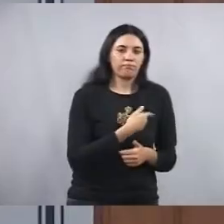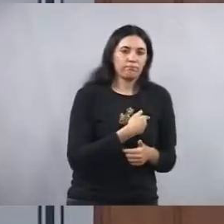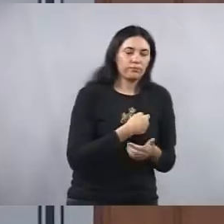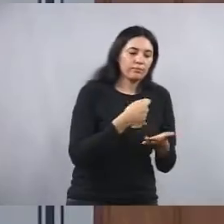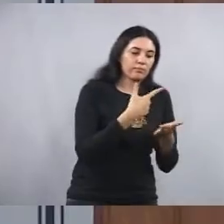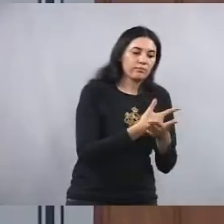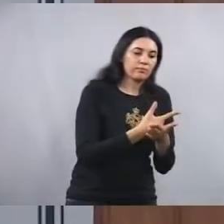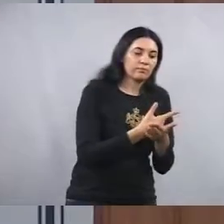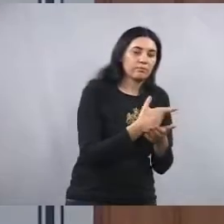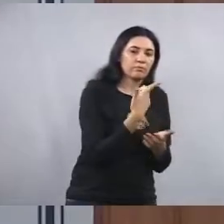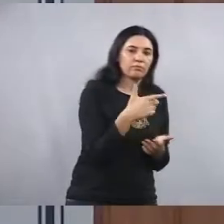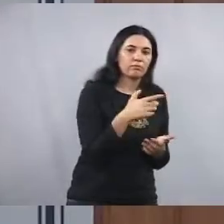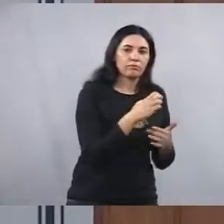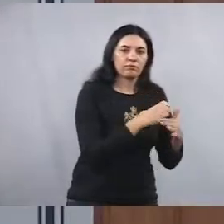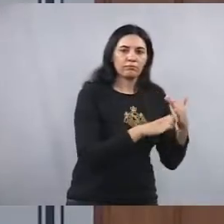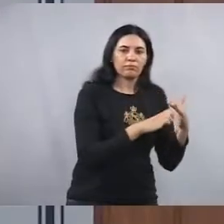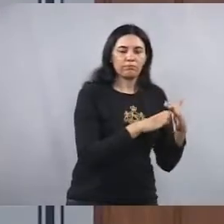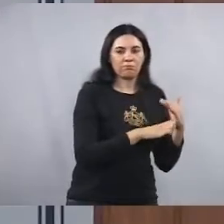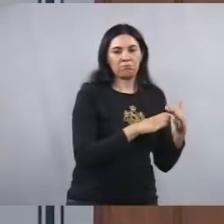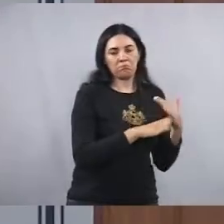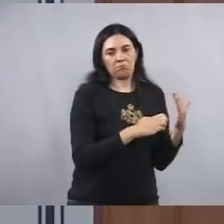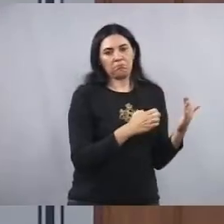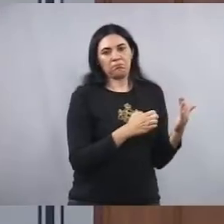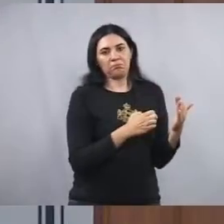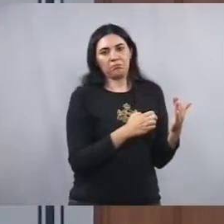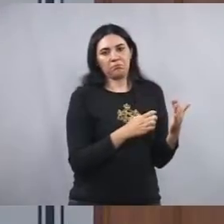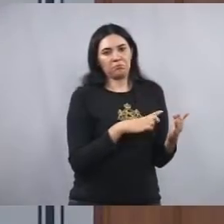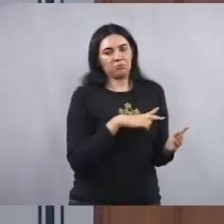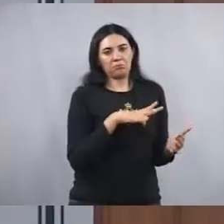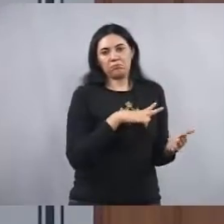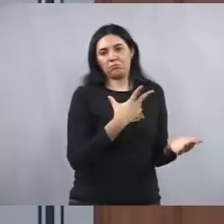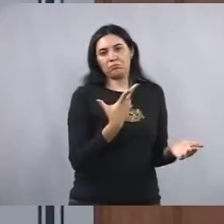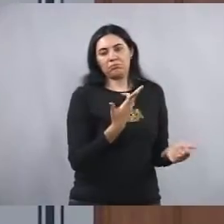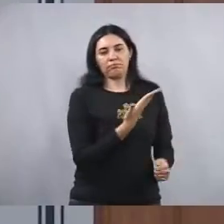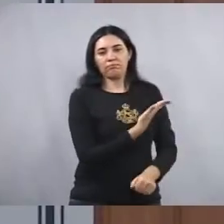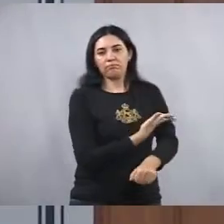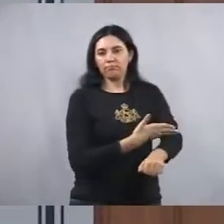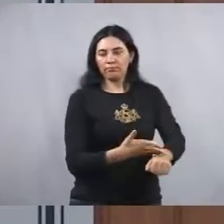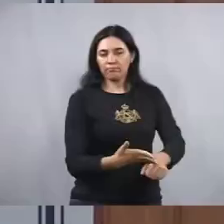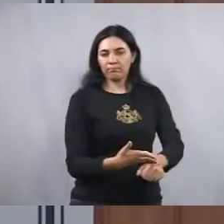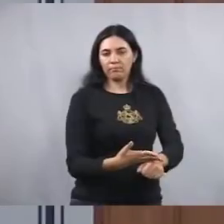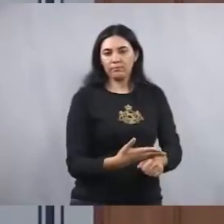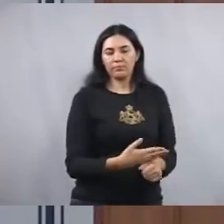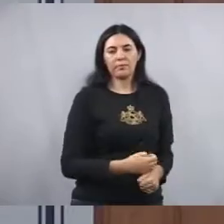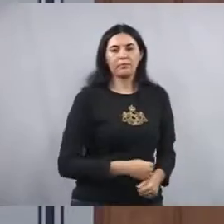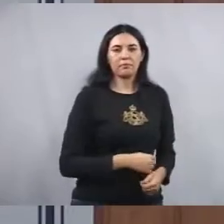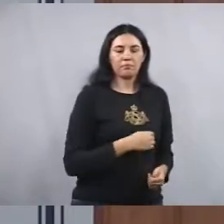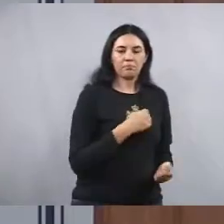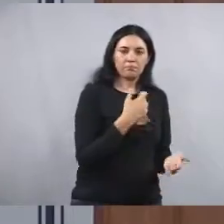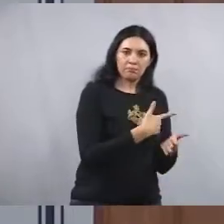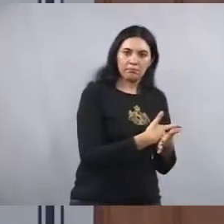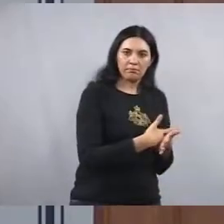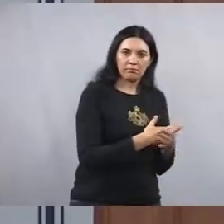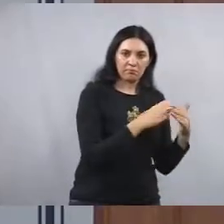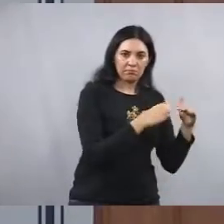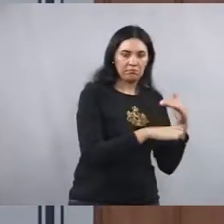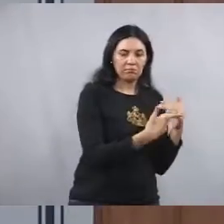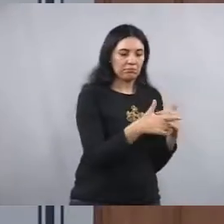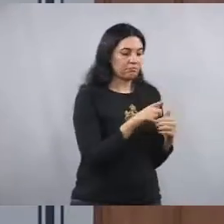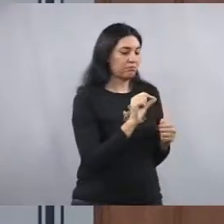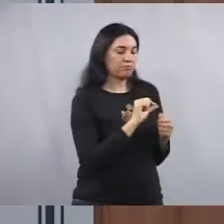por uma empresa terceirizada virou Mania João do bar virou Mania vamos pagar para Terceiro fazer